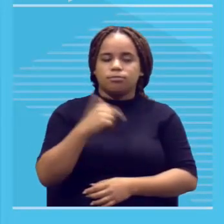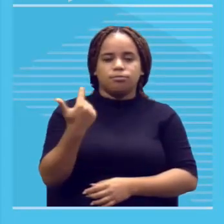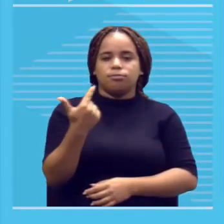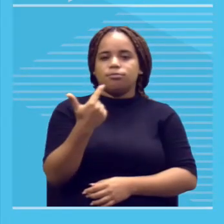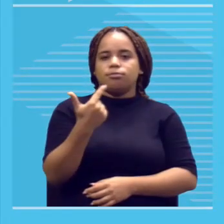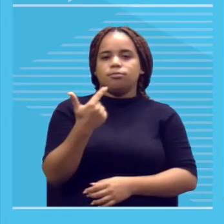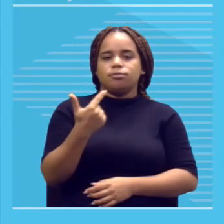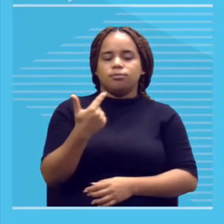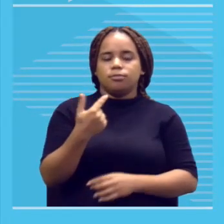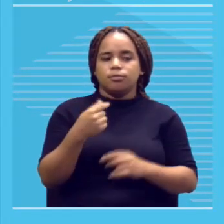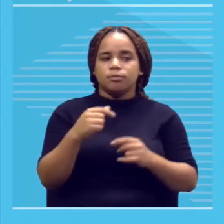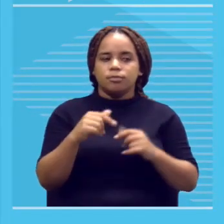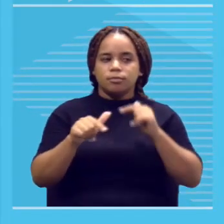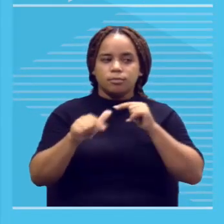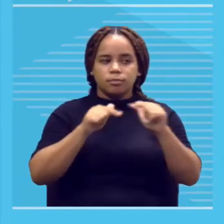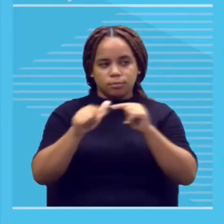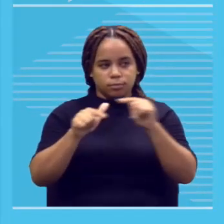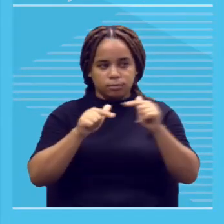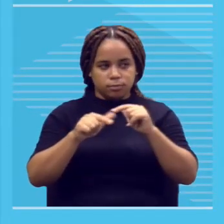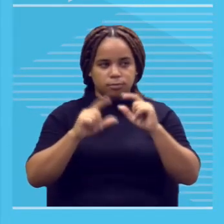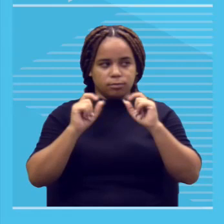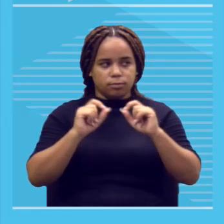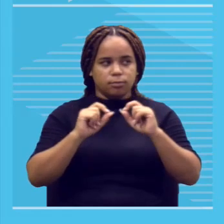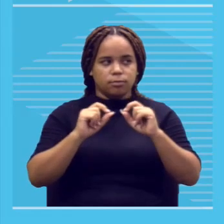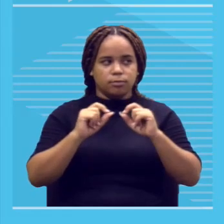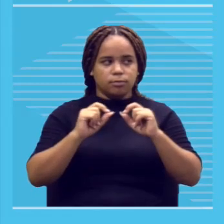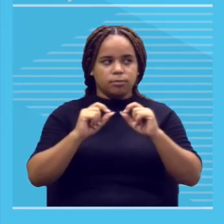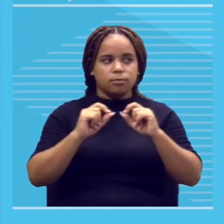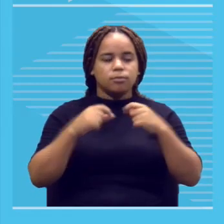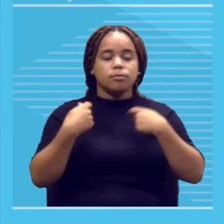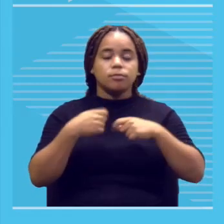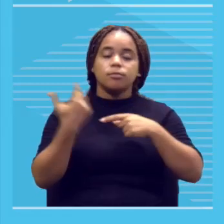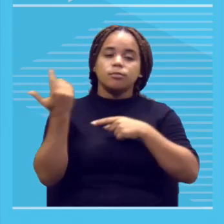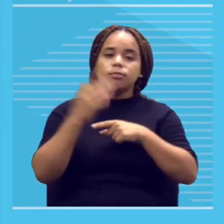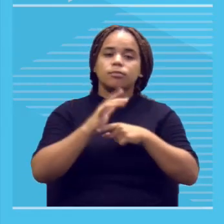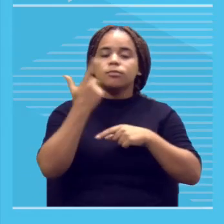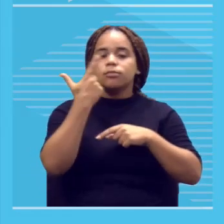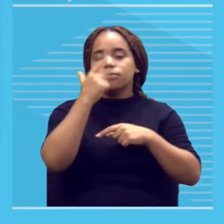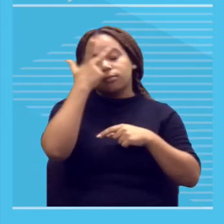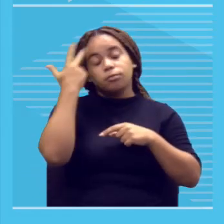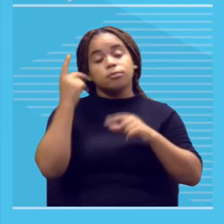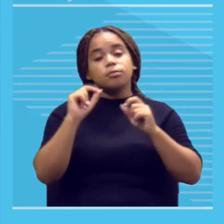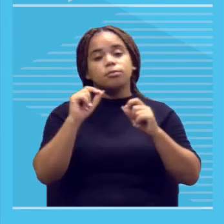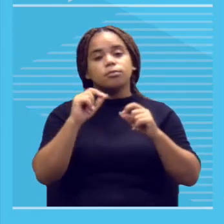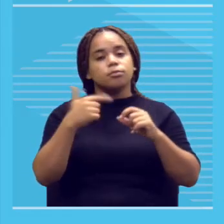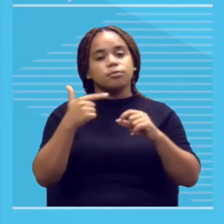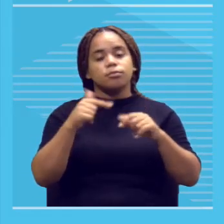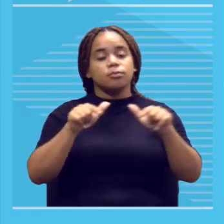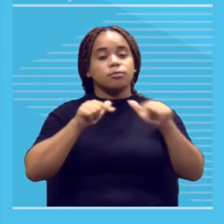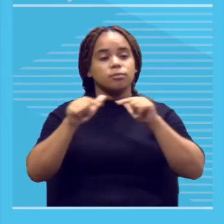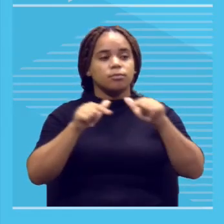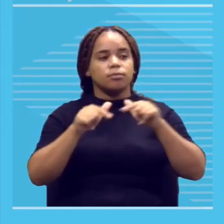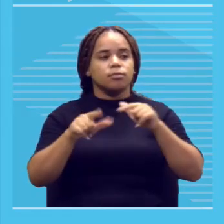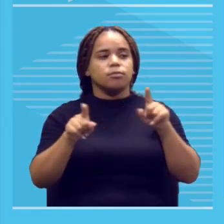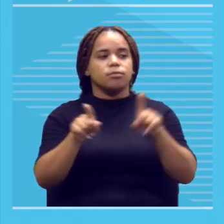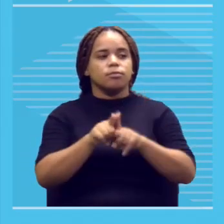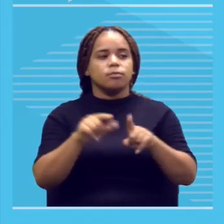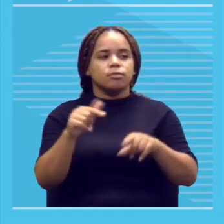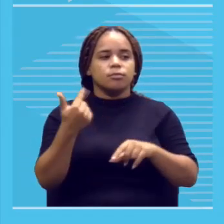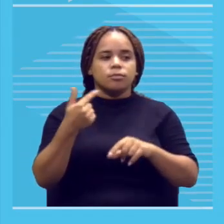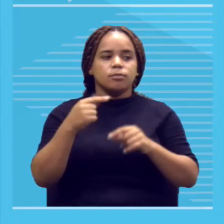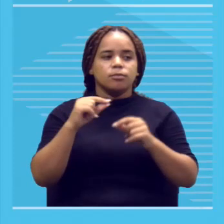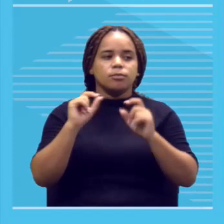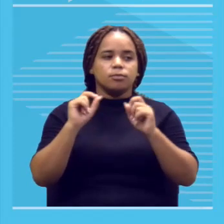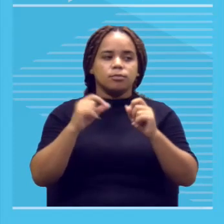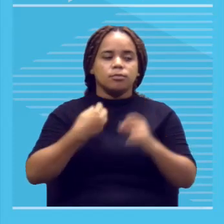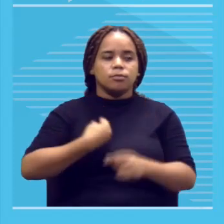trabalhar seja deve assegurar a existência das pessoas que estão desempregadas sem que